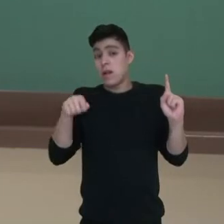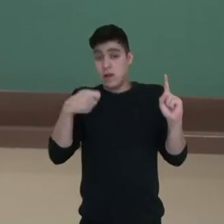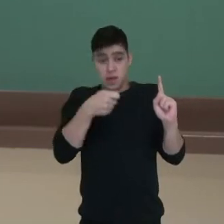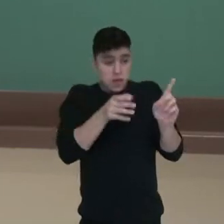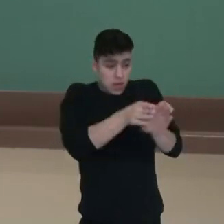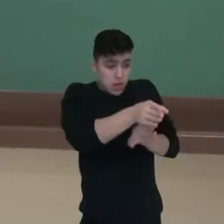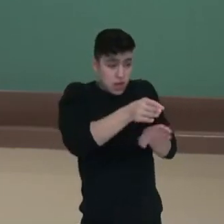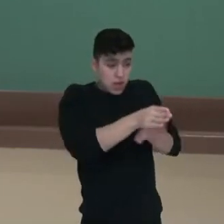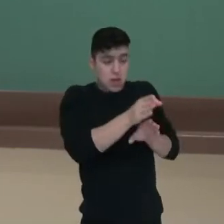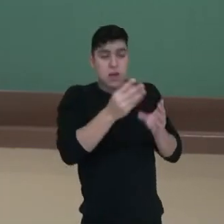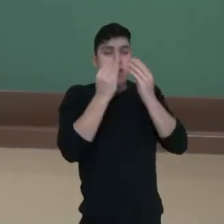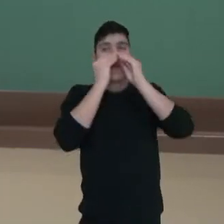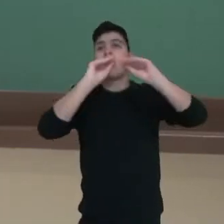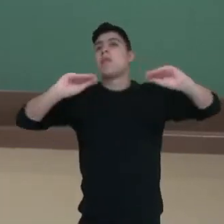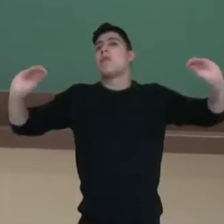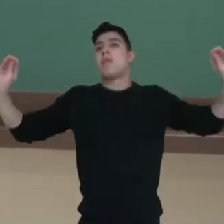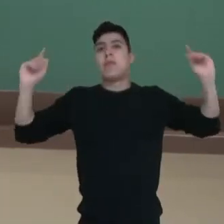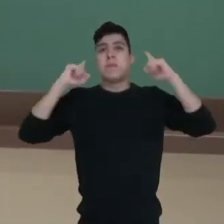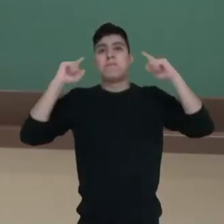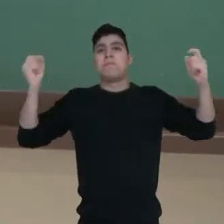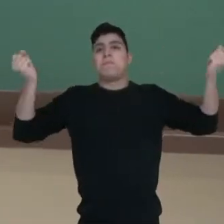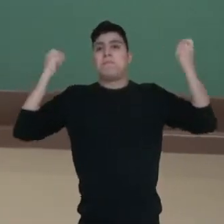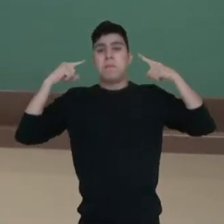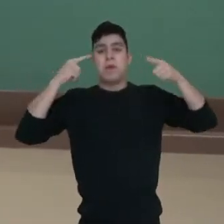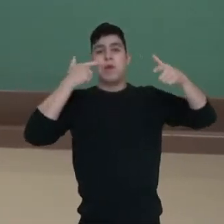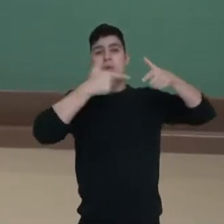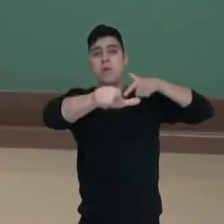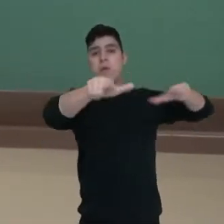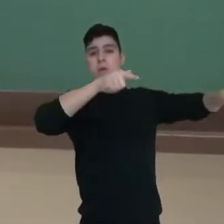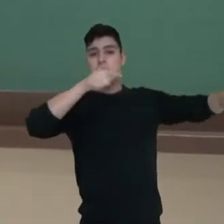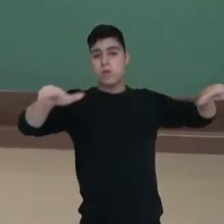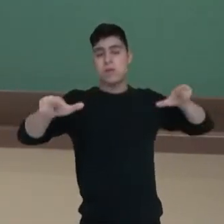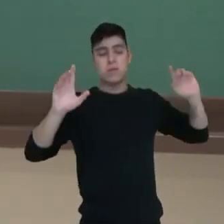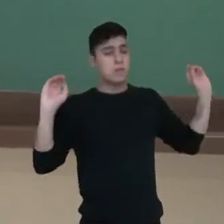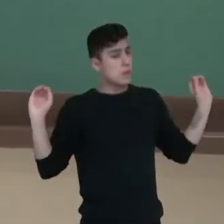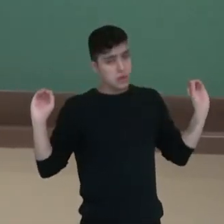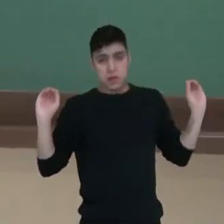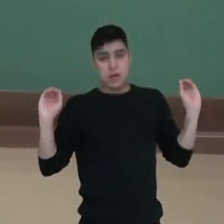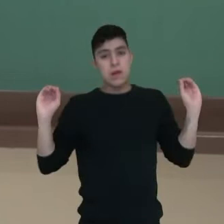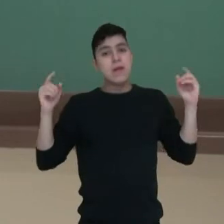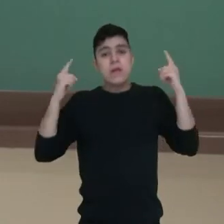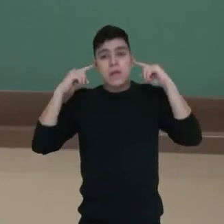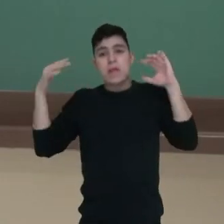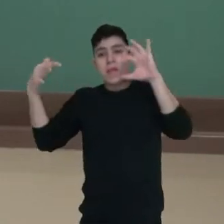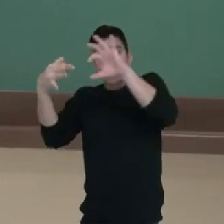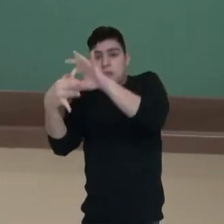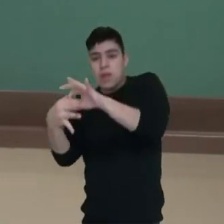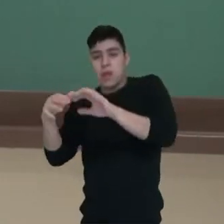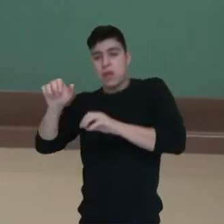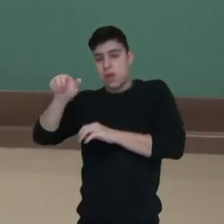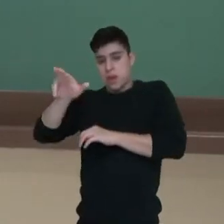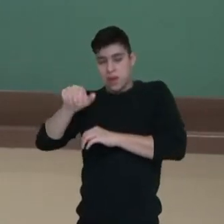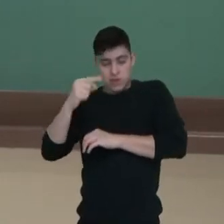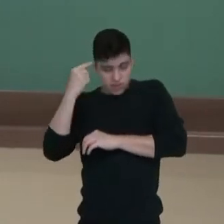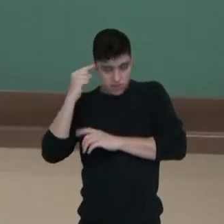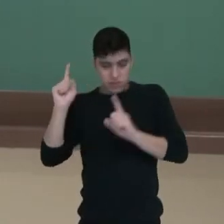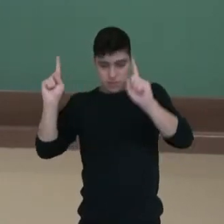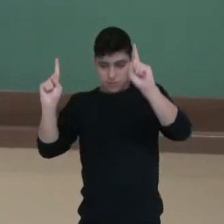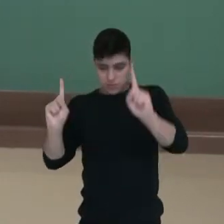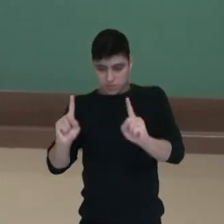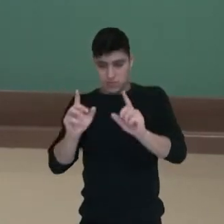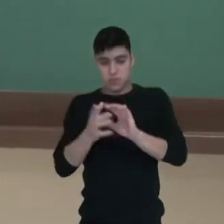orienta, eu não ouço mais nenhum colega lá. E ao invés de ser, por